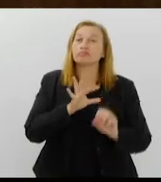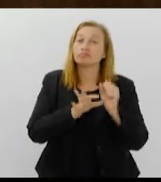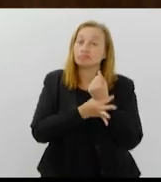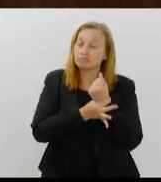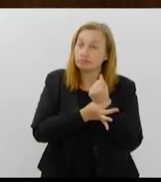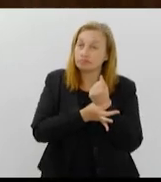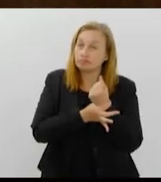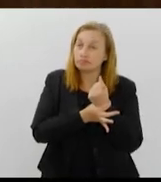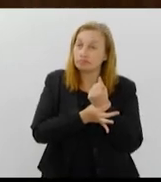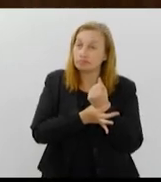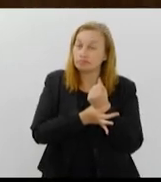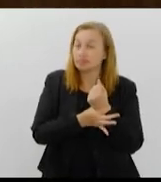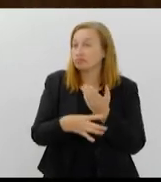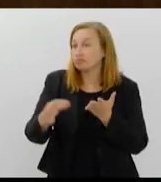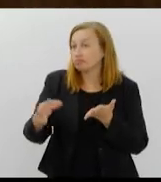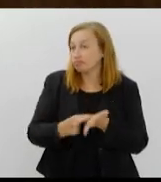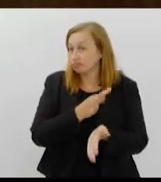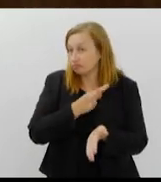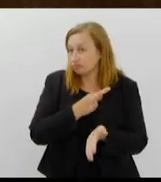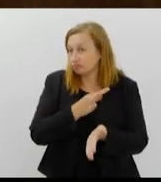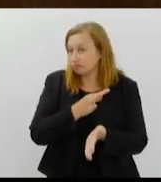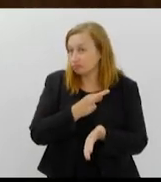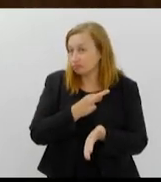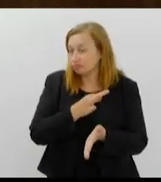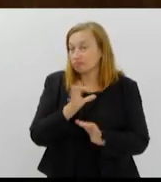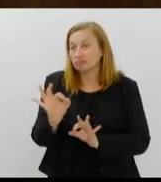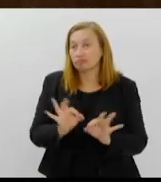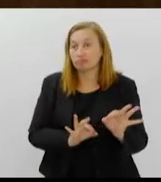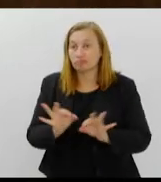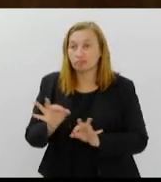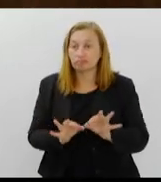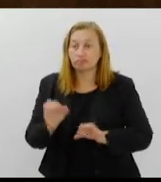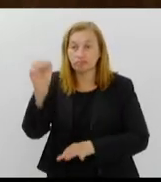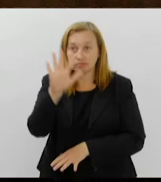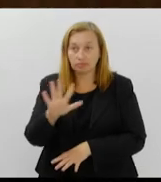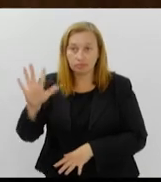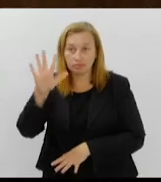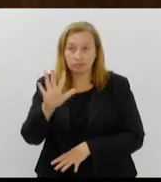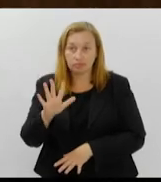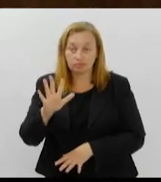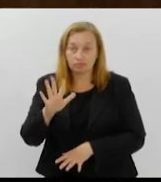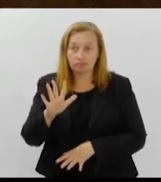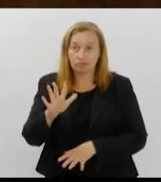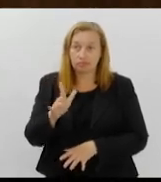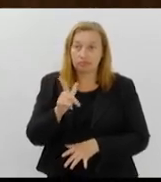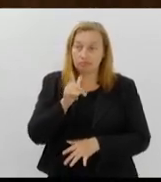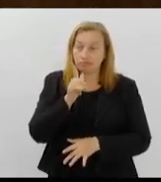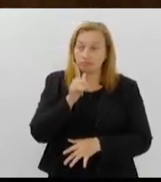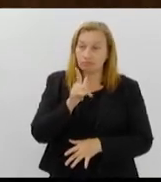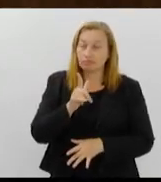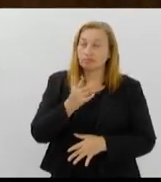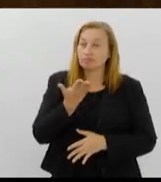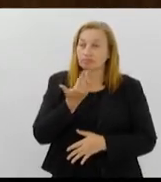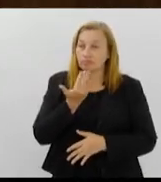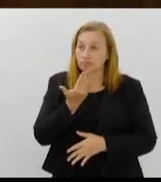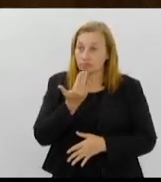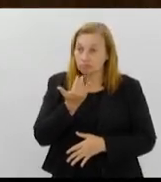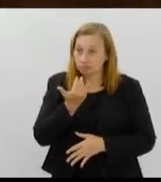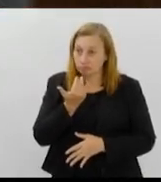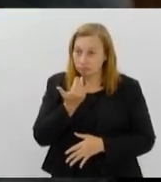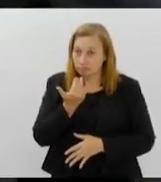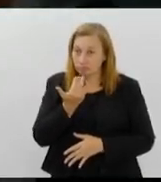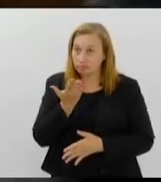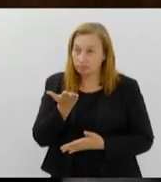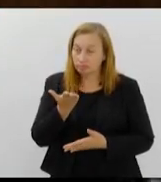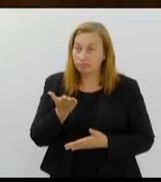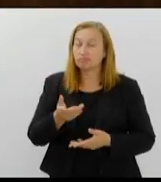garante aí, né, a assinatura do Plano Nacional de Abastecimento Alimentar, né, do Alimento